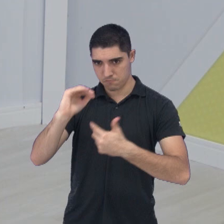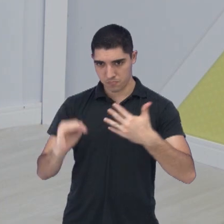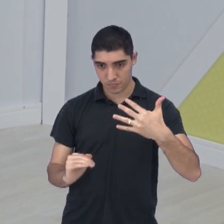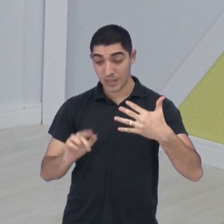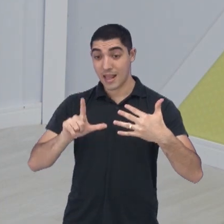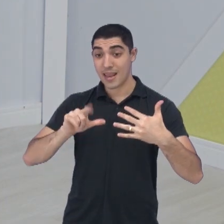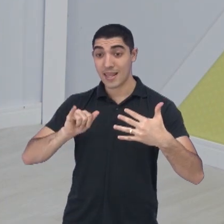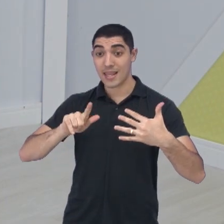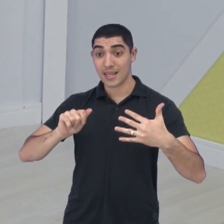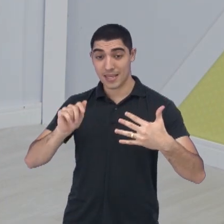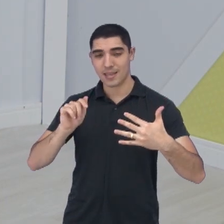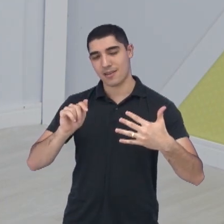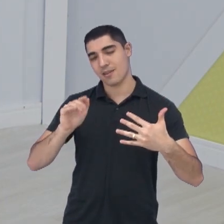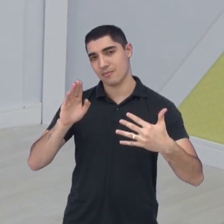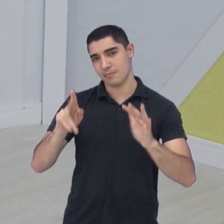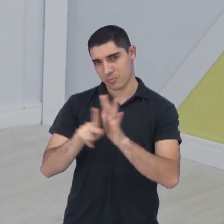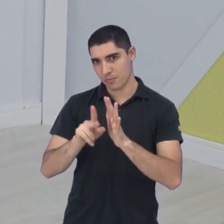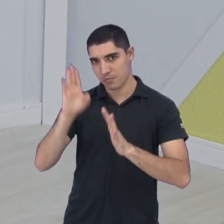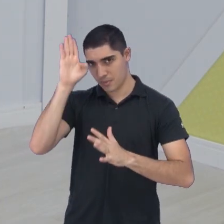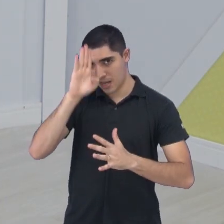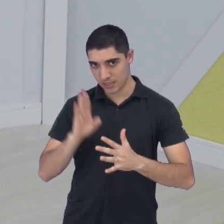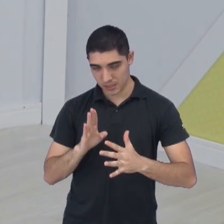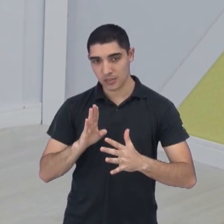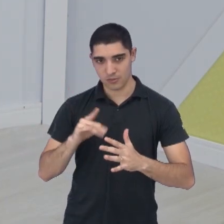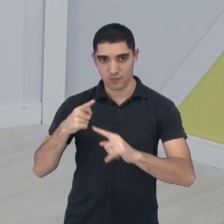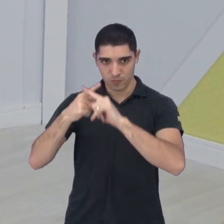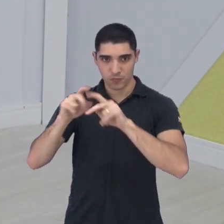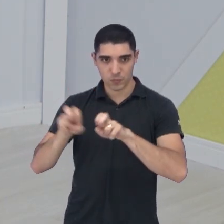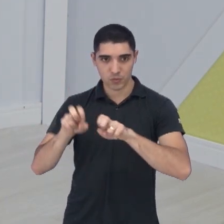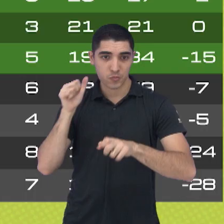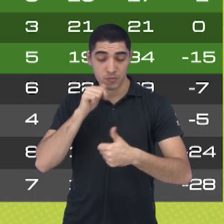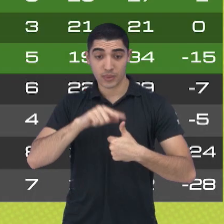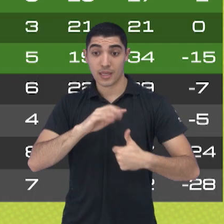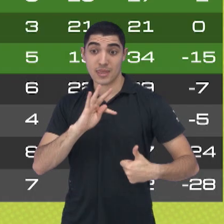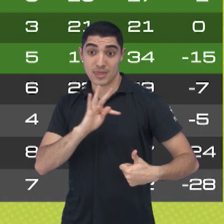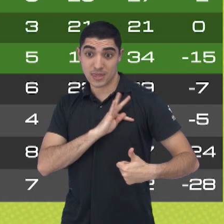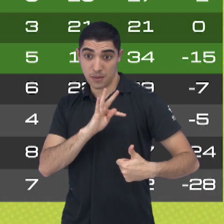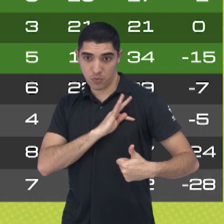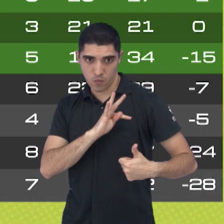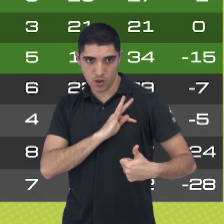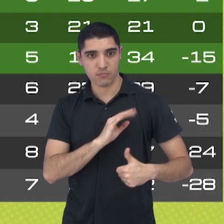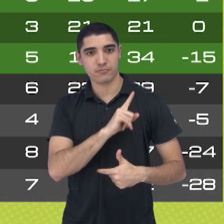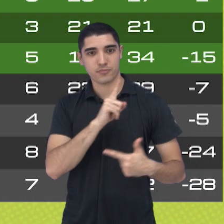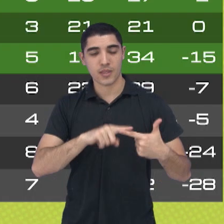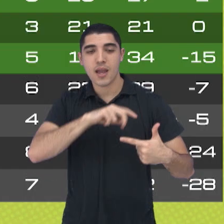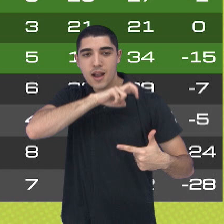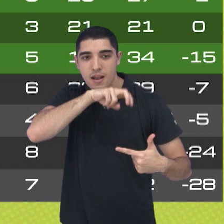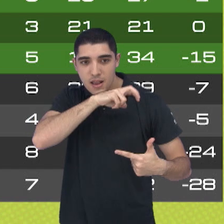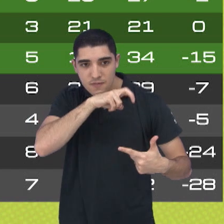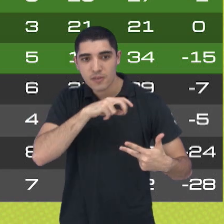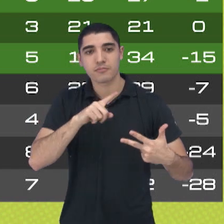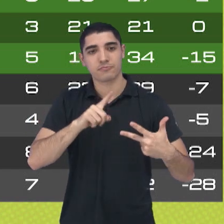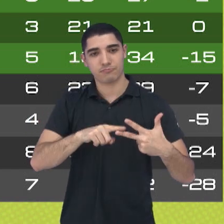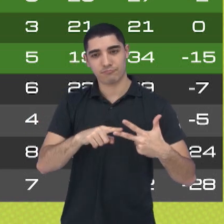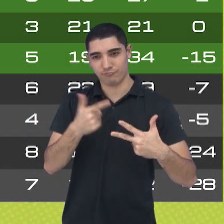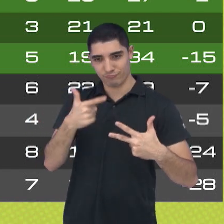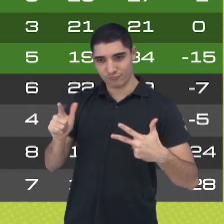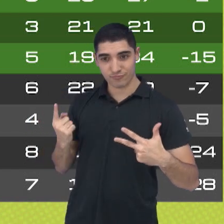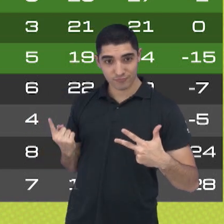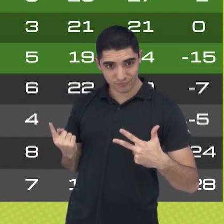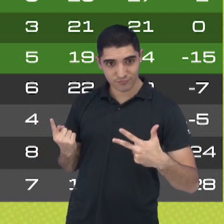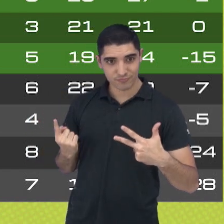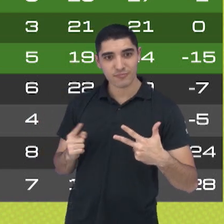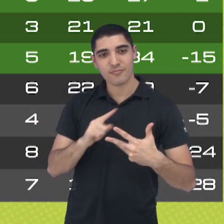de Futsal, que tem o Taboão, próximo adversário do São José, na liderança, seguido pelo Cascavel, Femalho, Barateiro é o quarto colocado